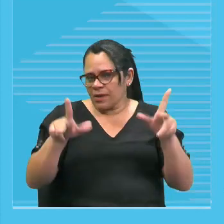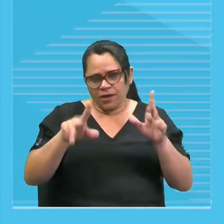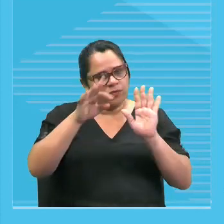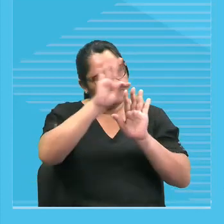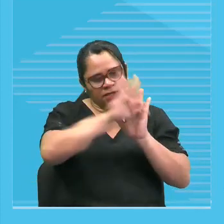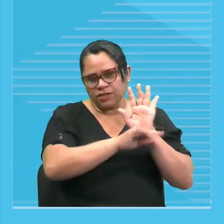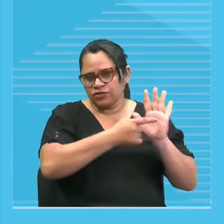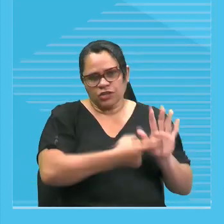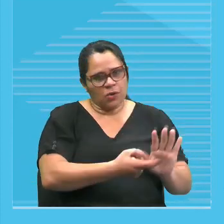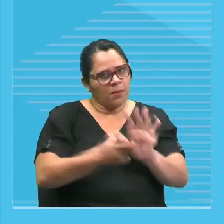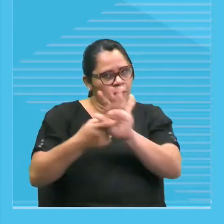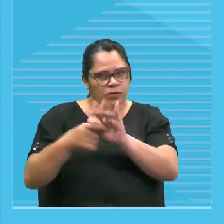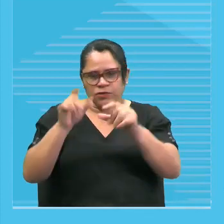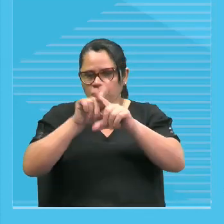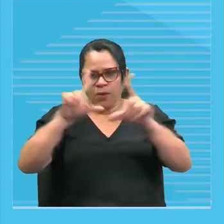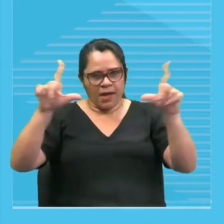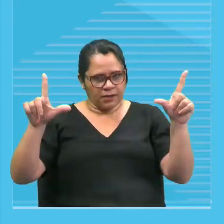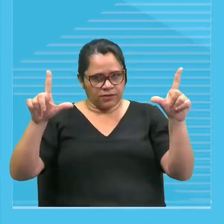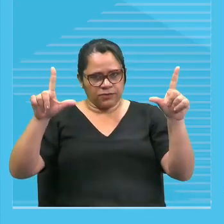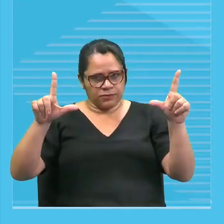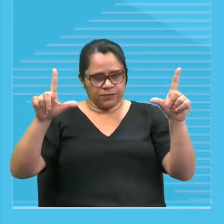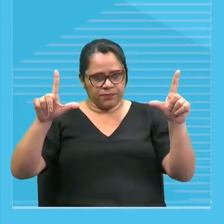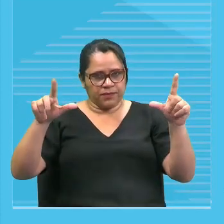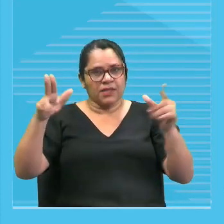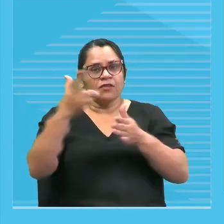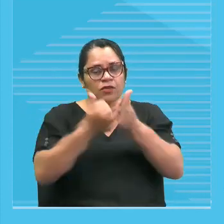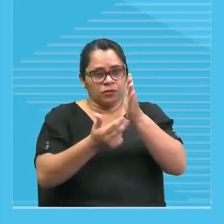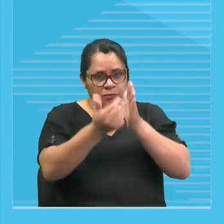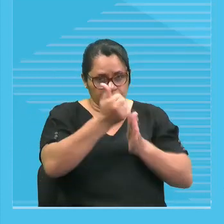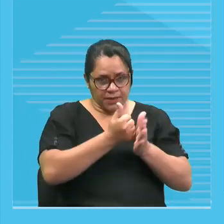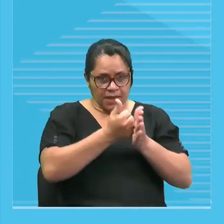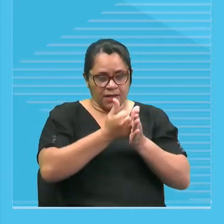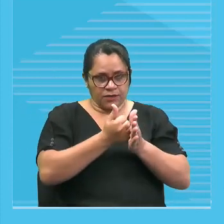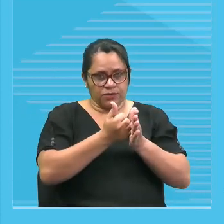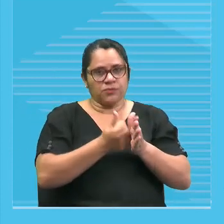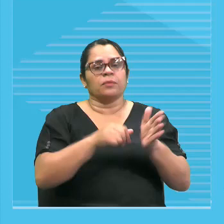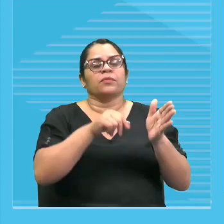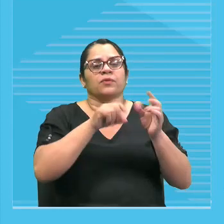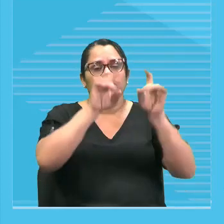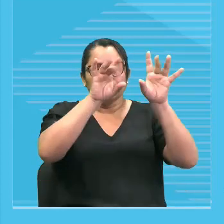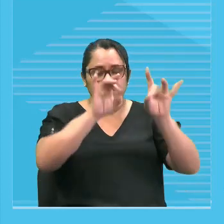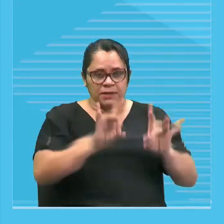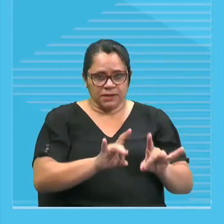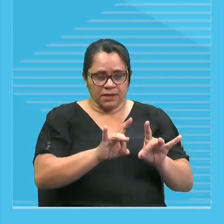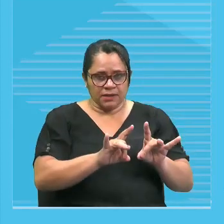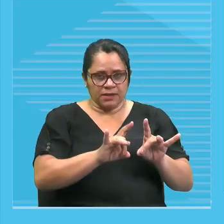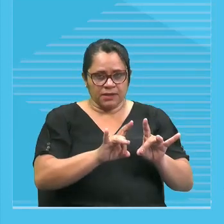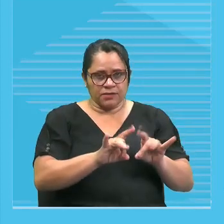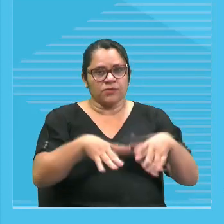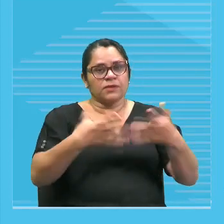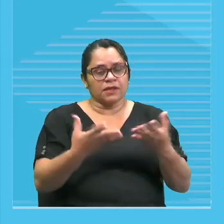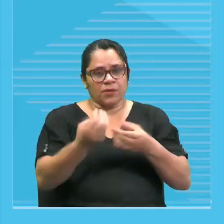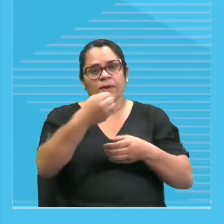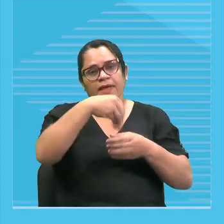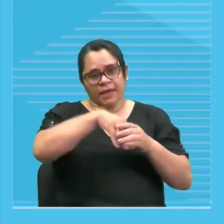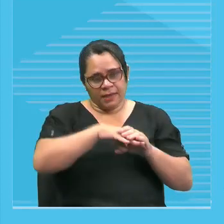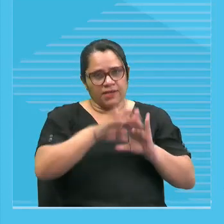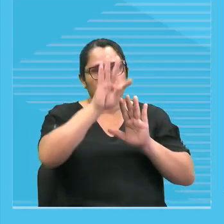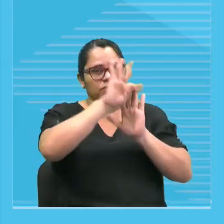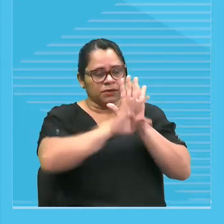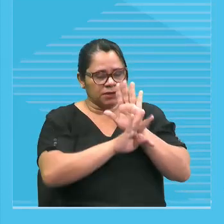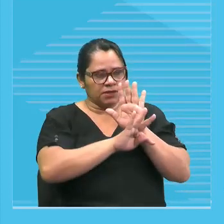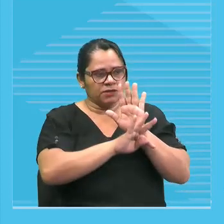um quadro que se achava que era do Goia especialistas aí é onde entra a palavra experto né